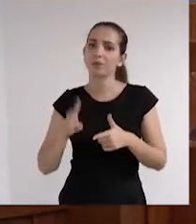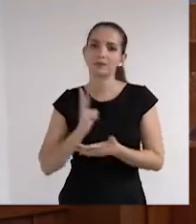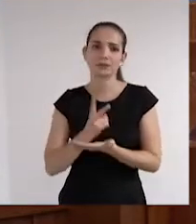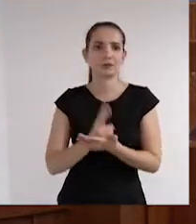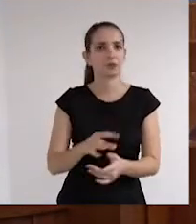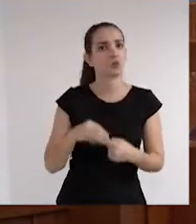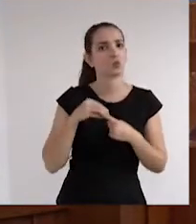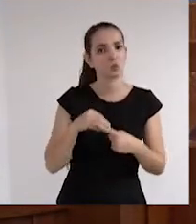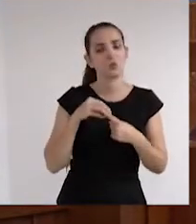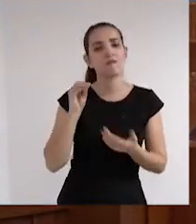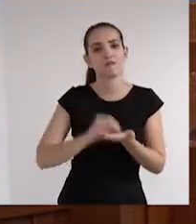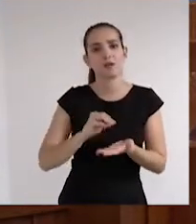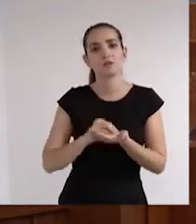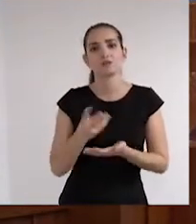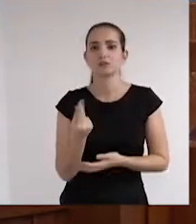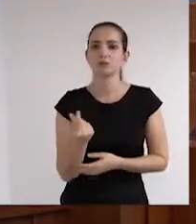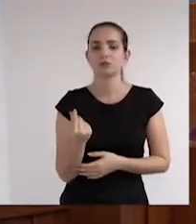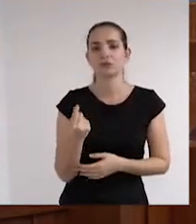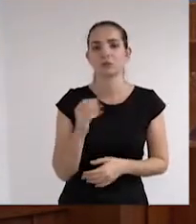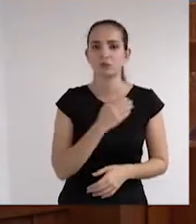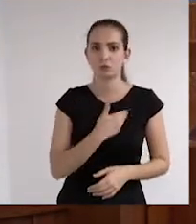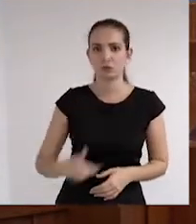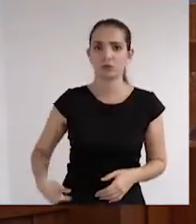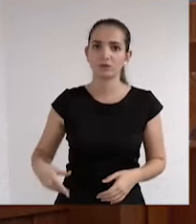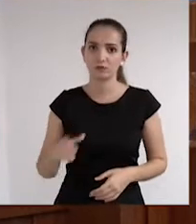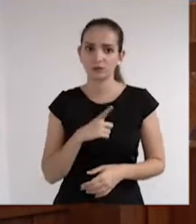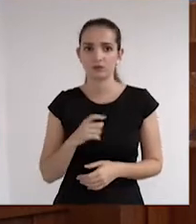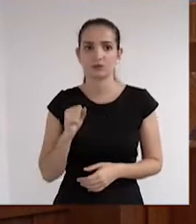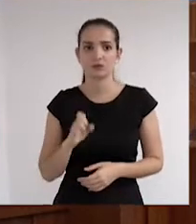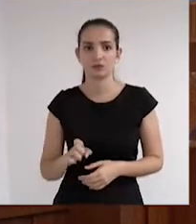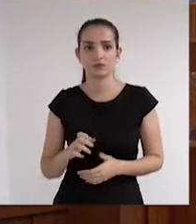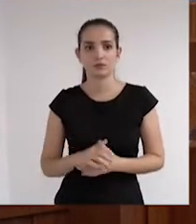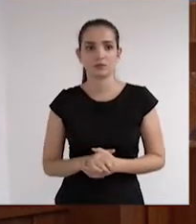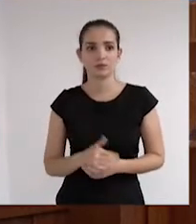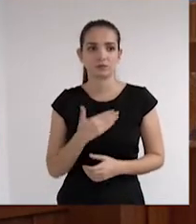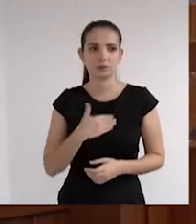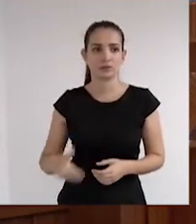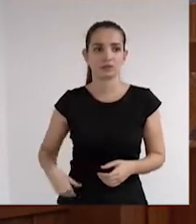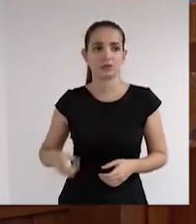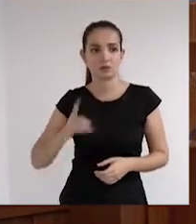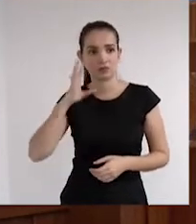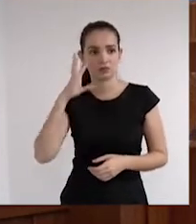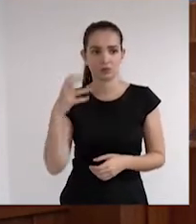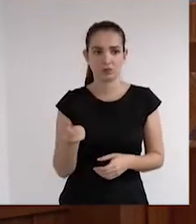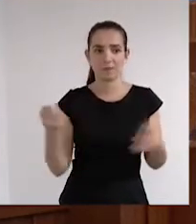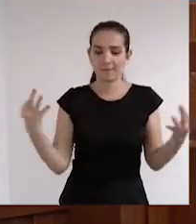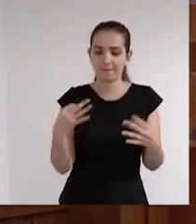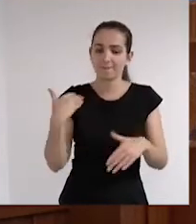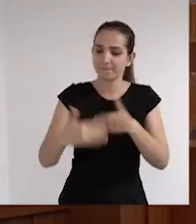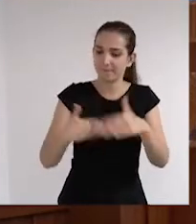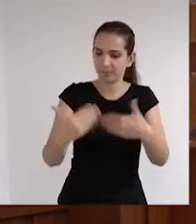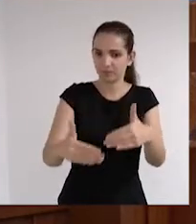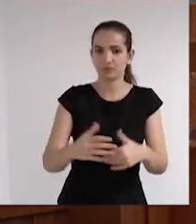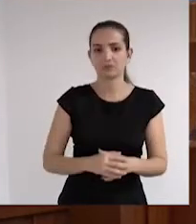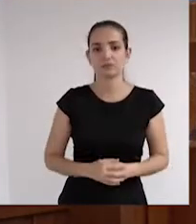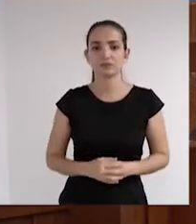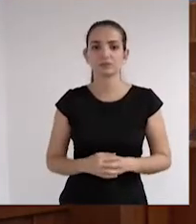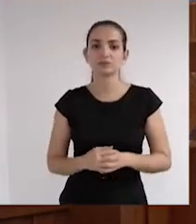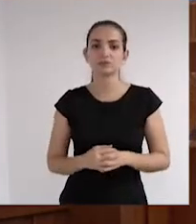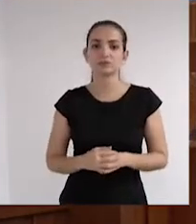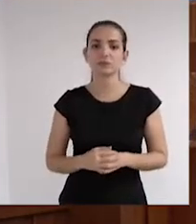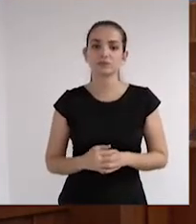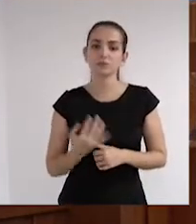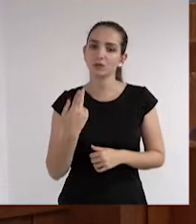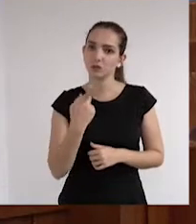a falta de dinheiro, a falta de recursos que o Estado tem. Se o Estado não tomar providências para aperfeiçoar a